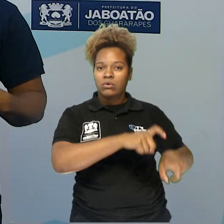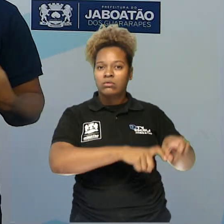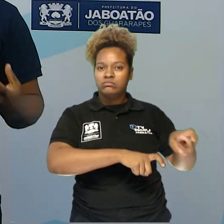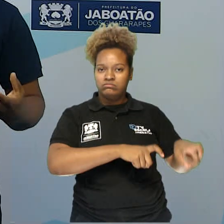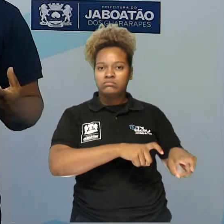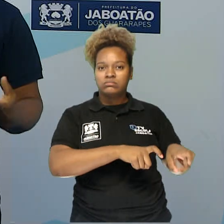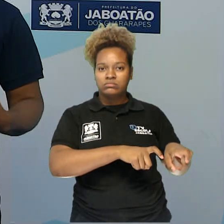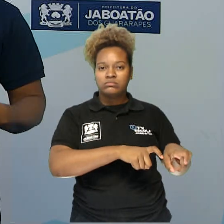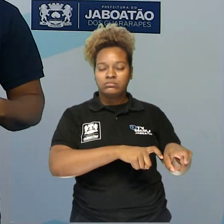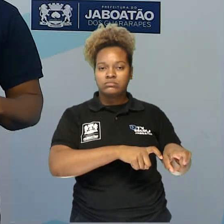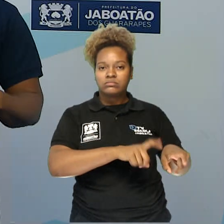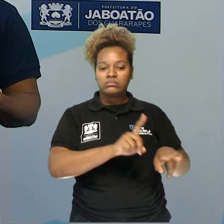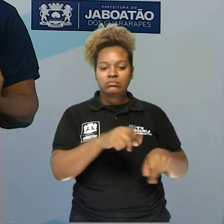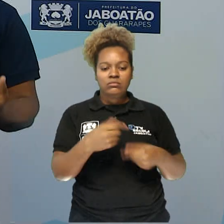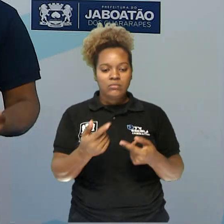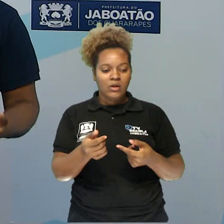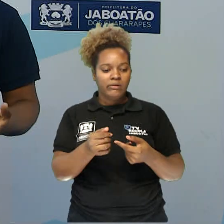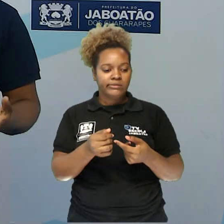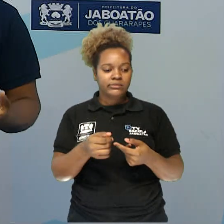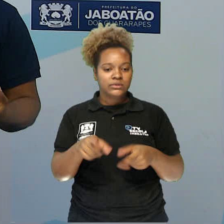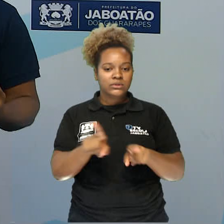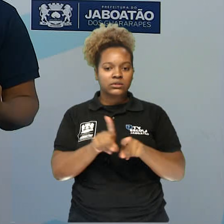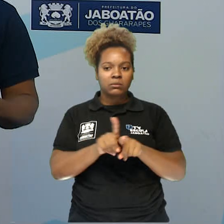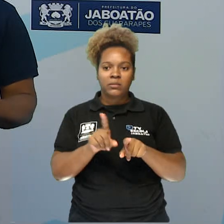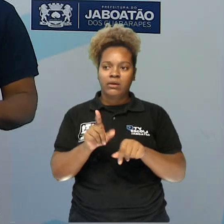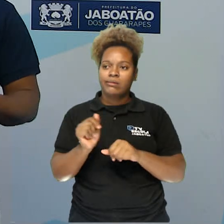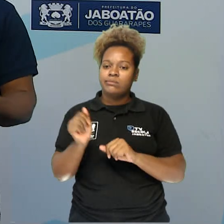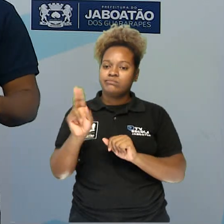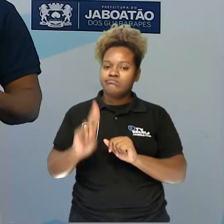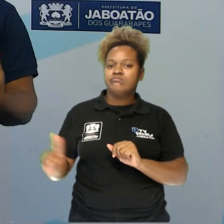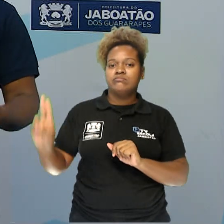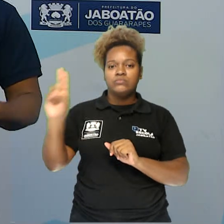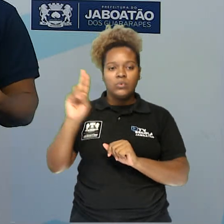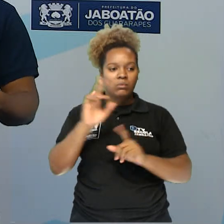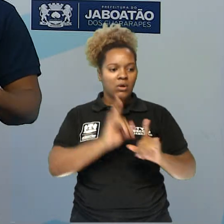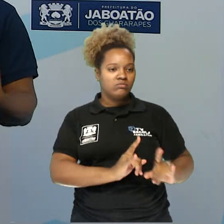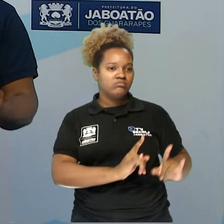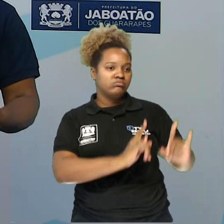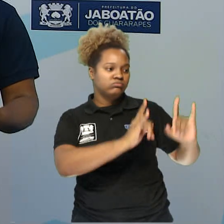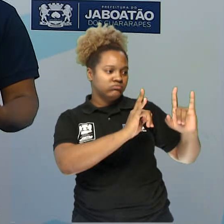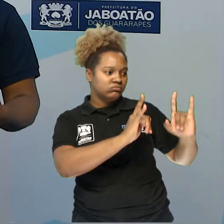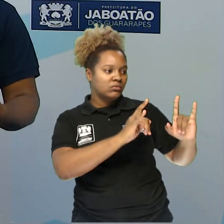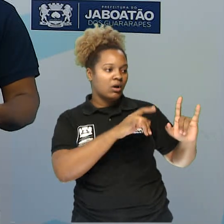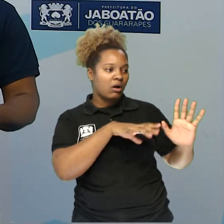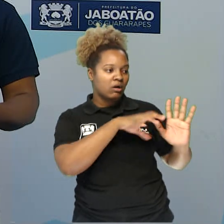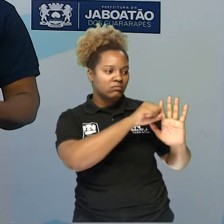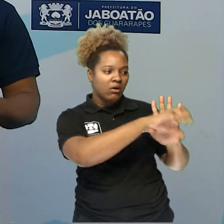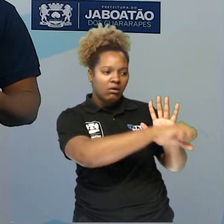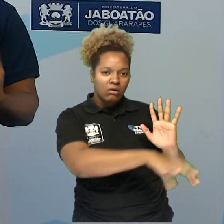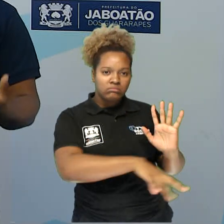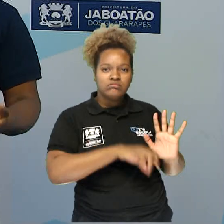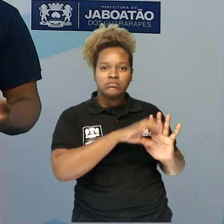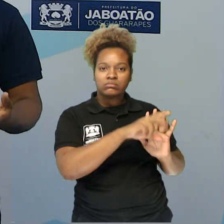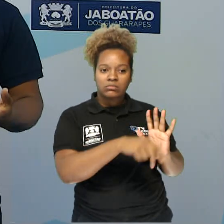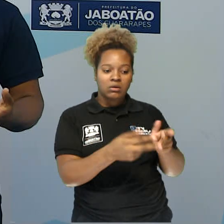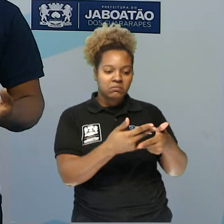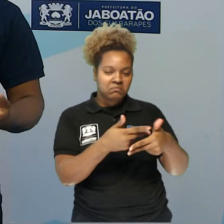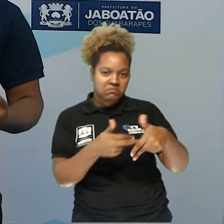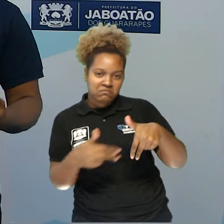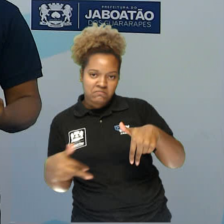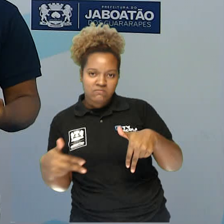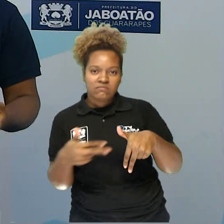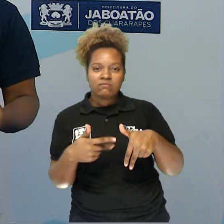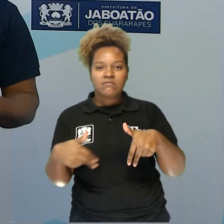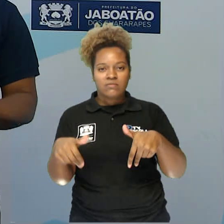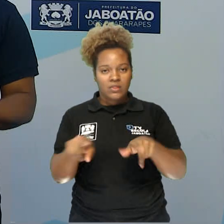ser usados para a questão da construção civil, né? Ou extratismo mineral, tá